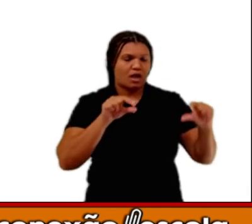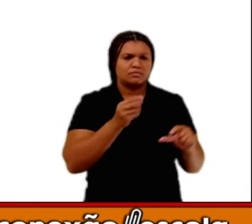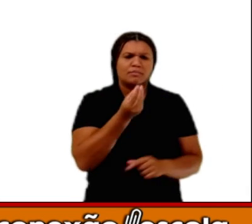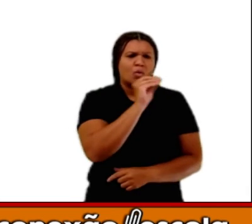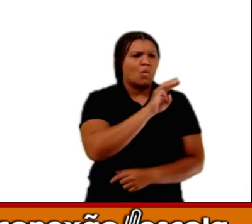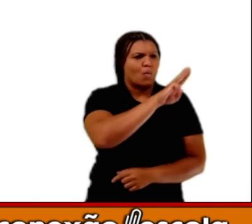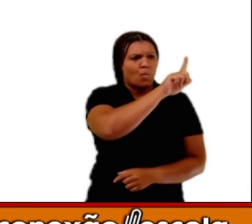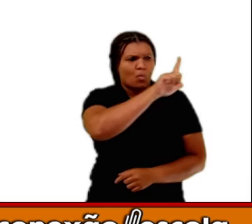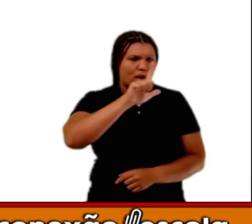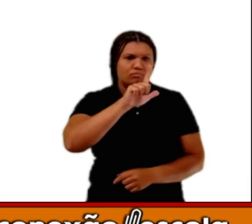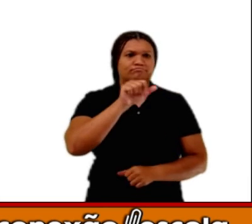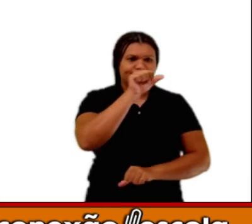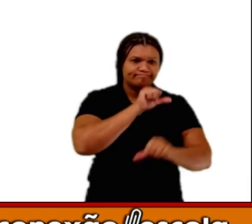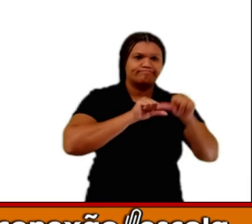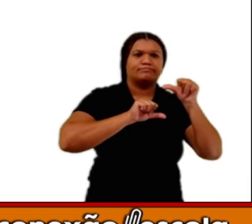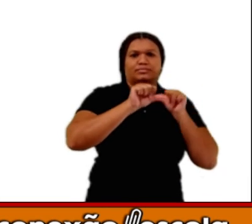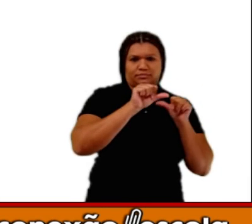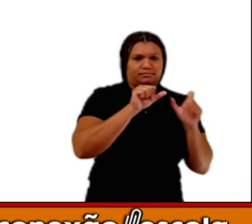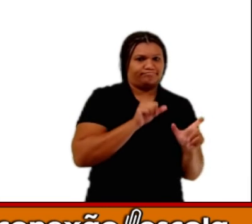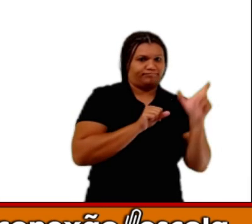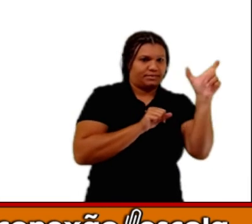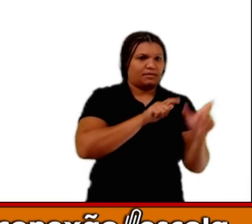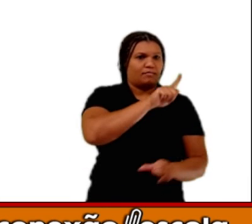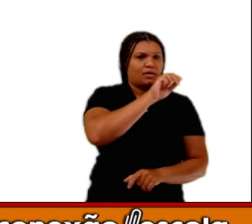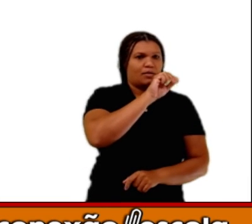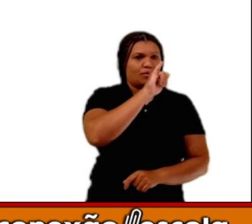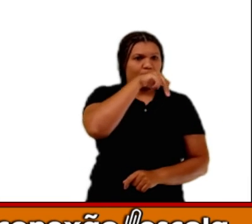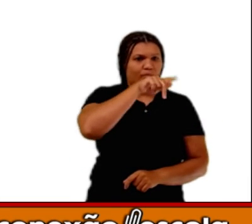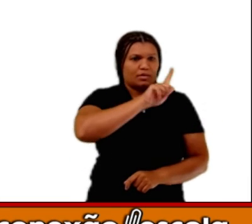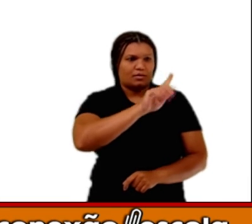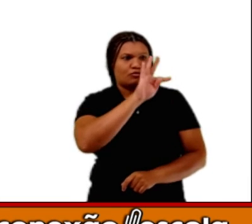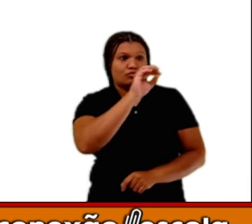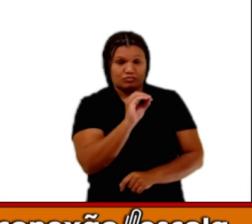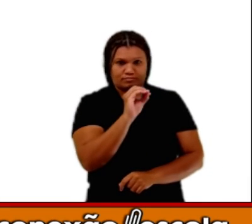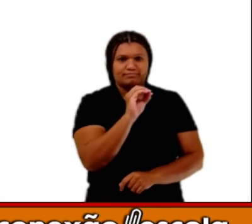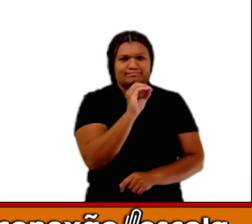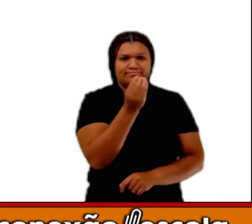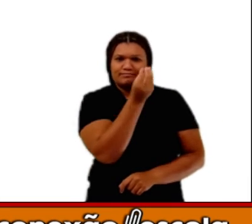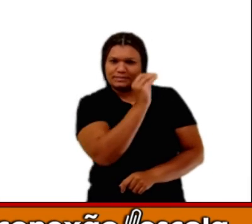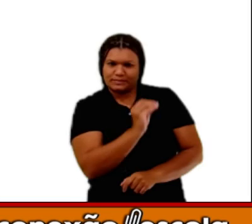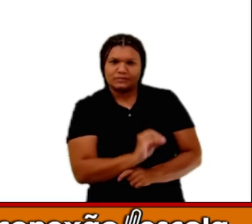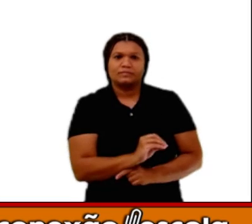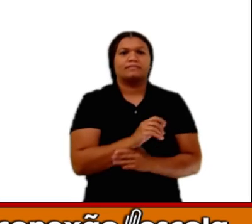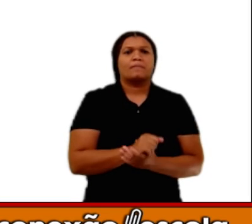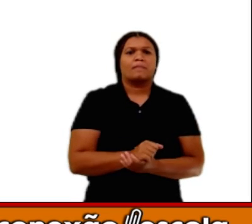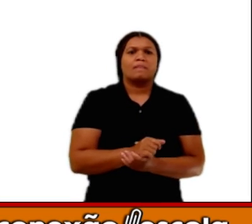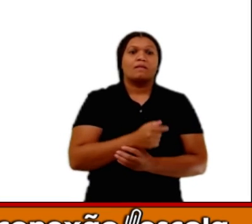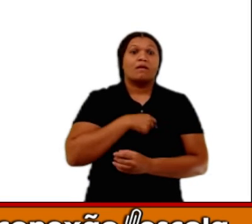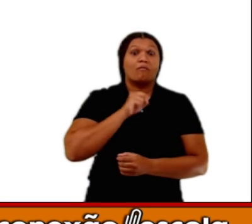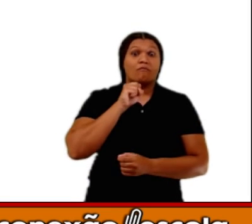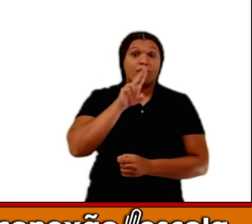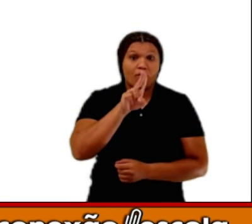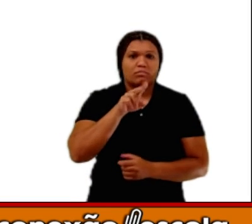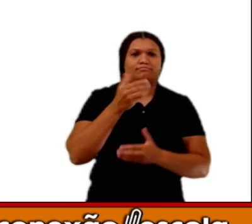vou usar o gol em que tio Olha lá essa frase aí no quarto aí com impacto pista eu vou